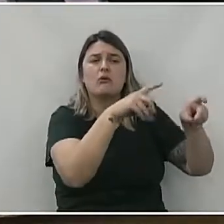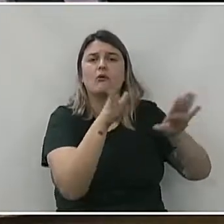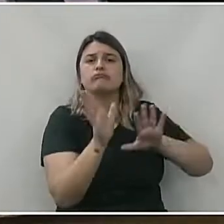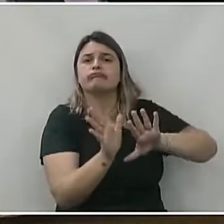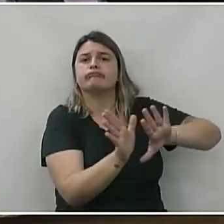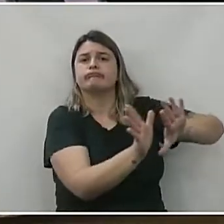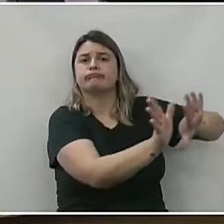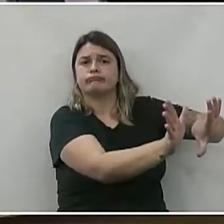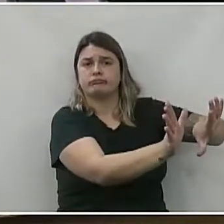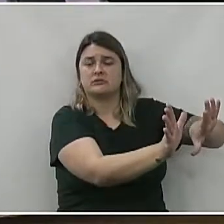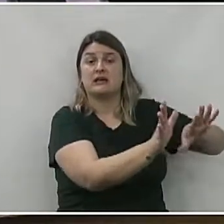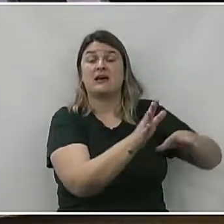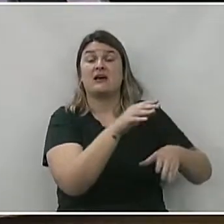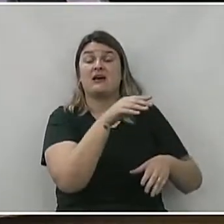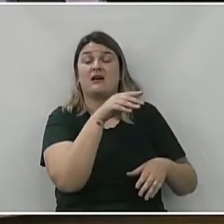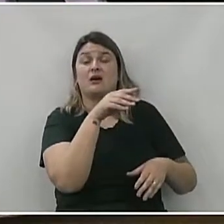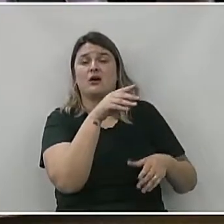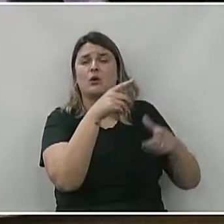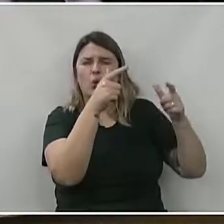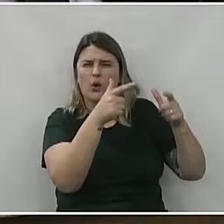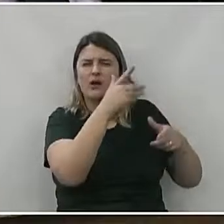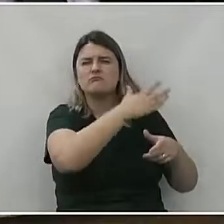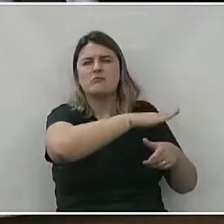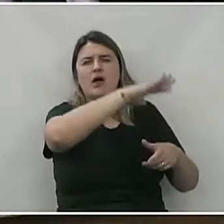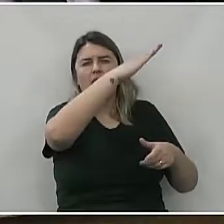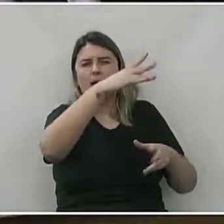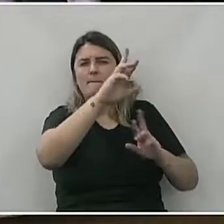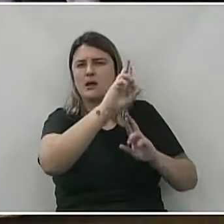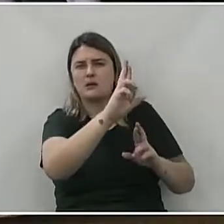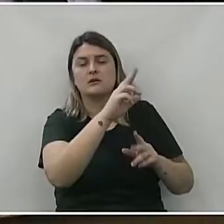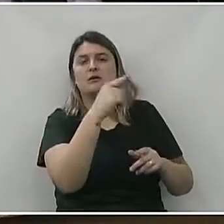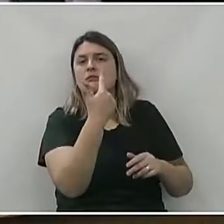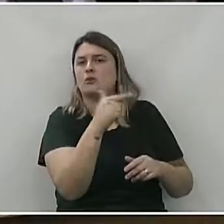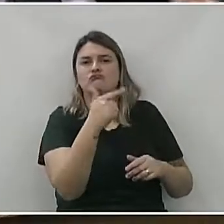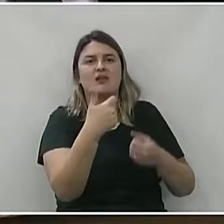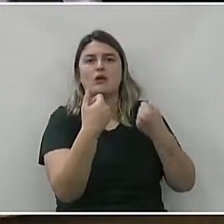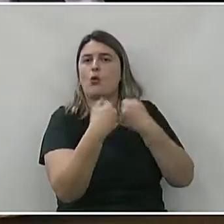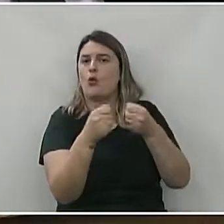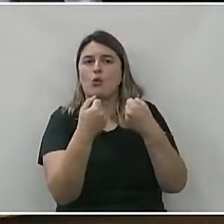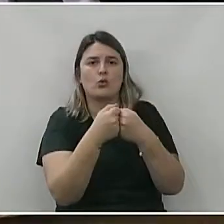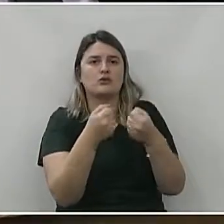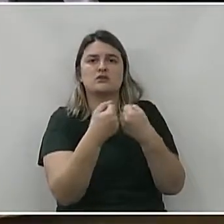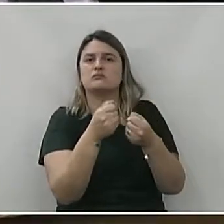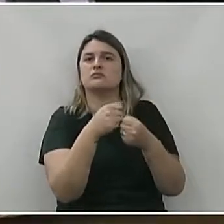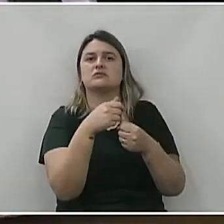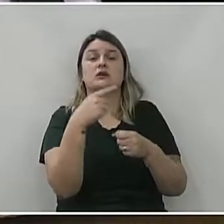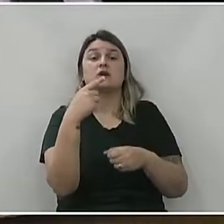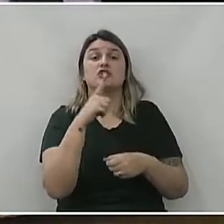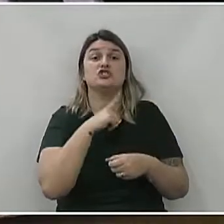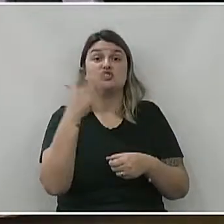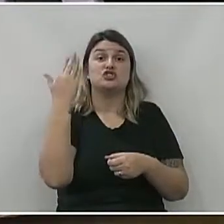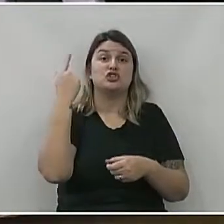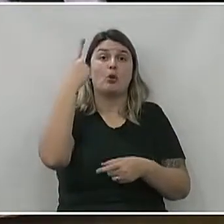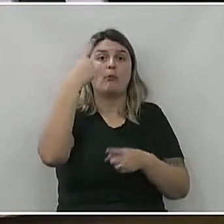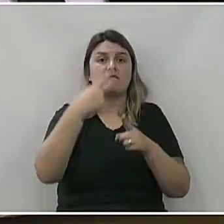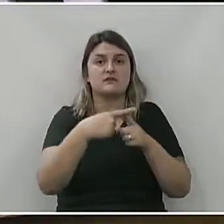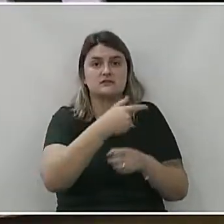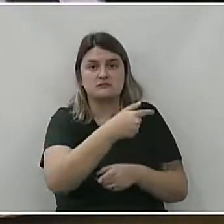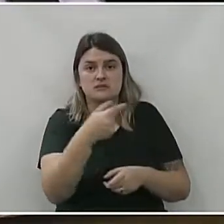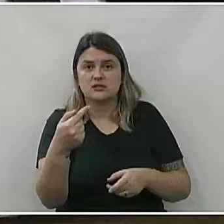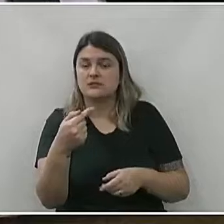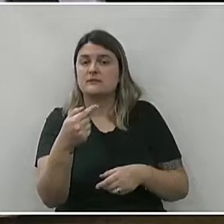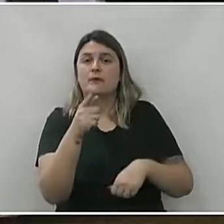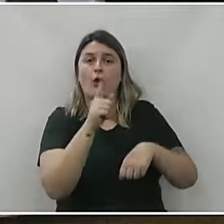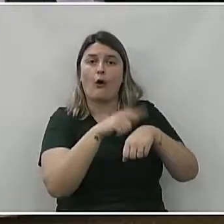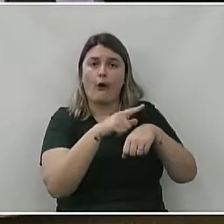tribuna, a Serra da Esperança não tem transporte coletivo, que tinha uma vez na semana. O